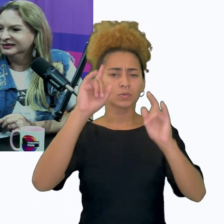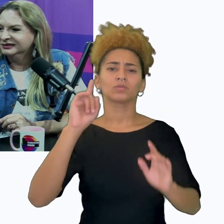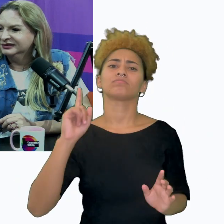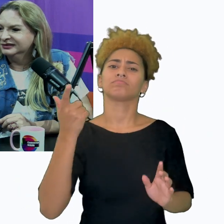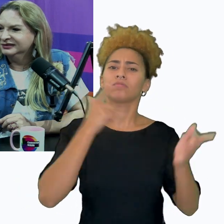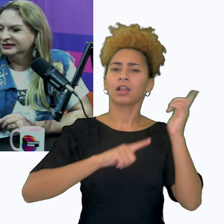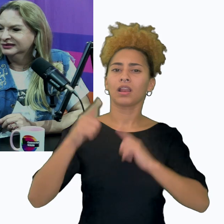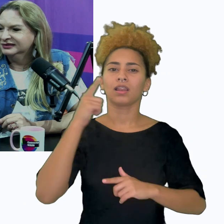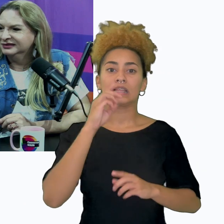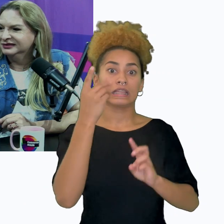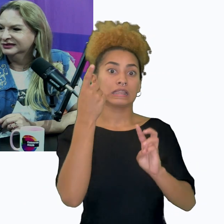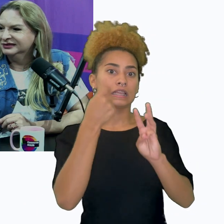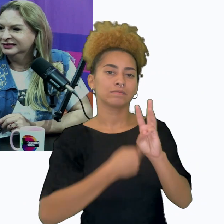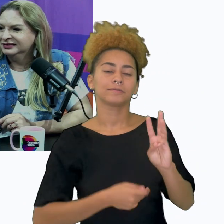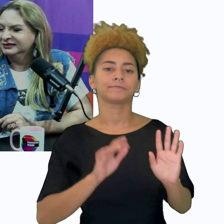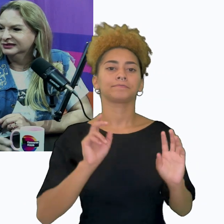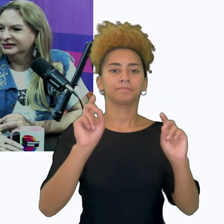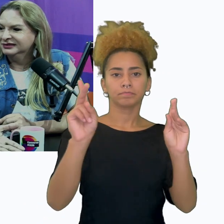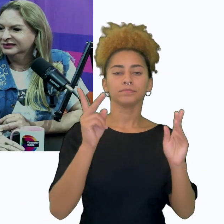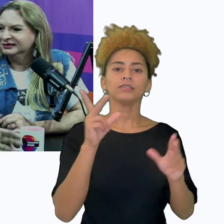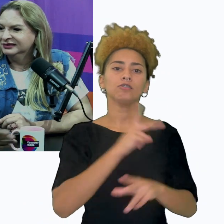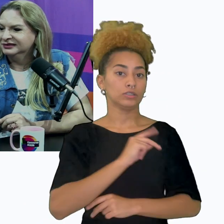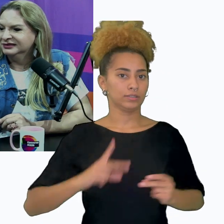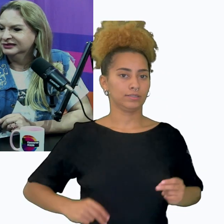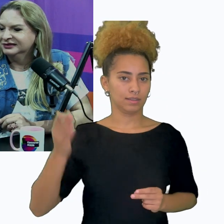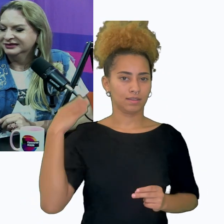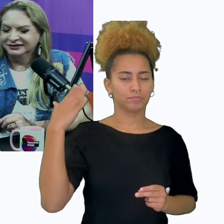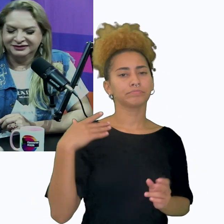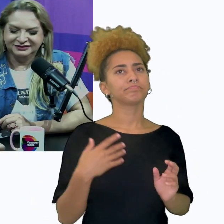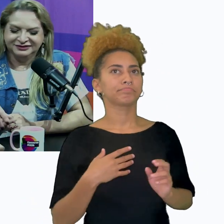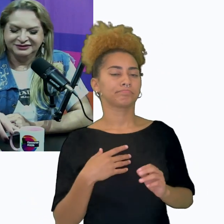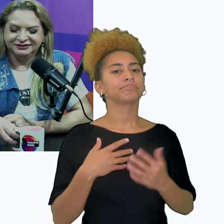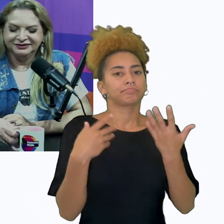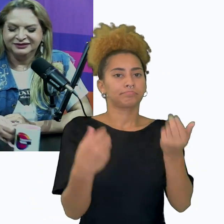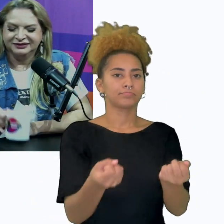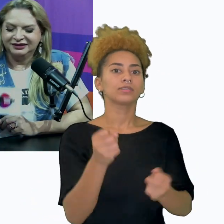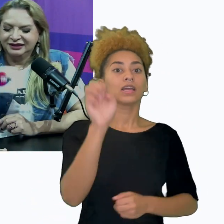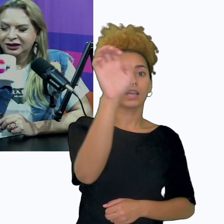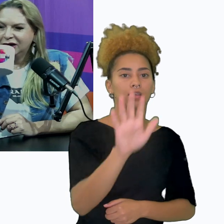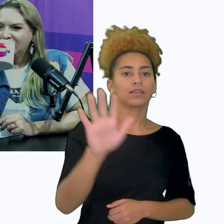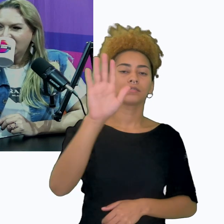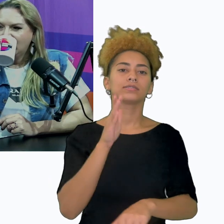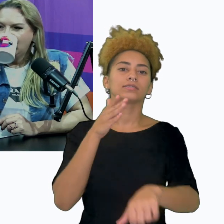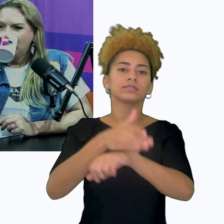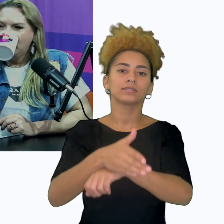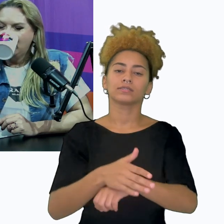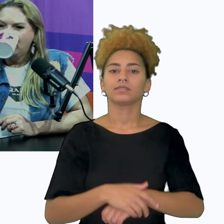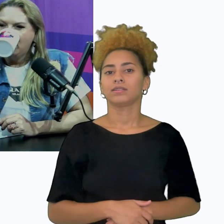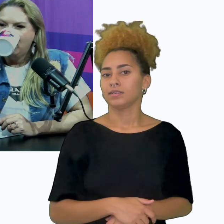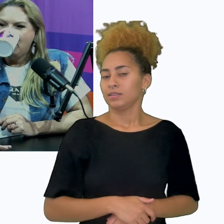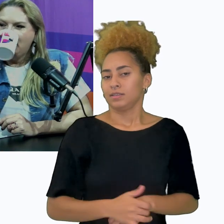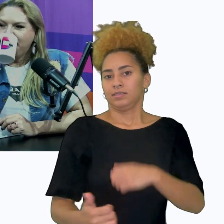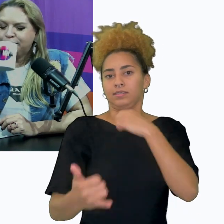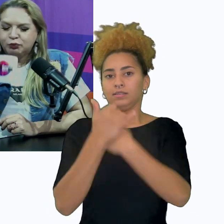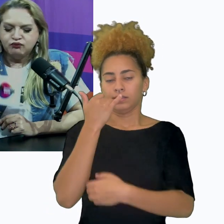apartamento em 3 meses. Aí eu disse, acho que eu vou, porque eu tava trabalhando de estilista, não tava ganhando muita coisa, né? Aí eu disse, eu vou. Aí quando cheguei na Europa,